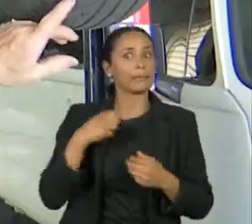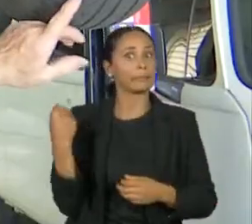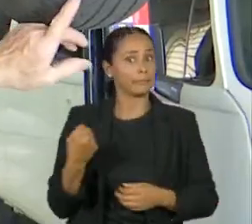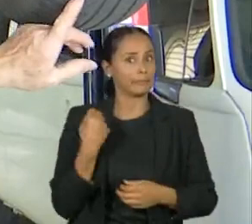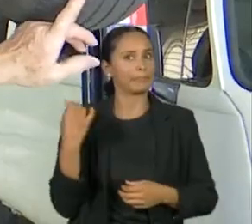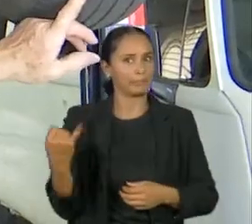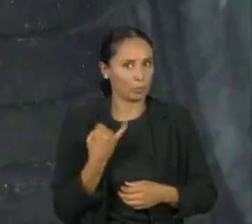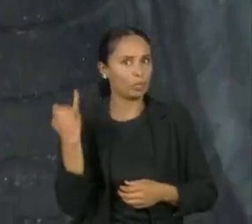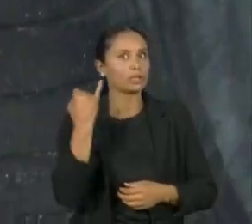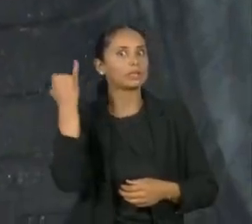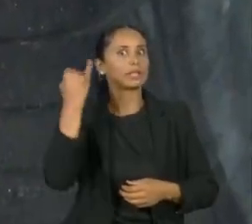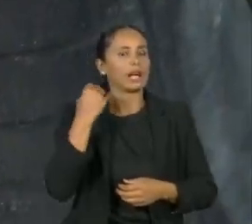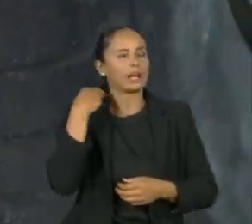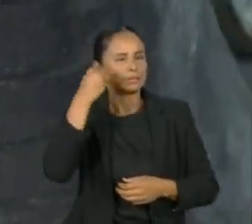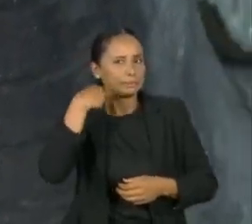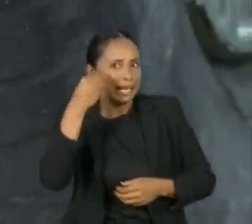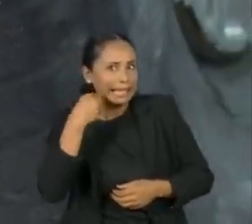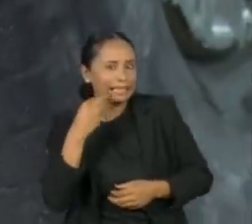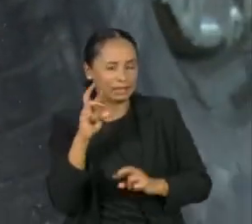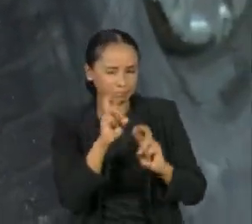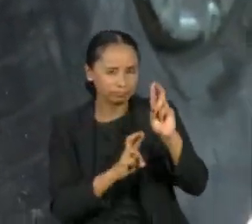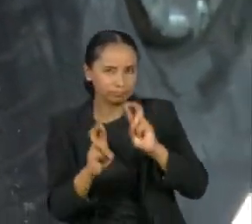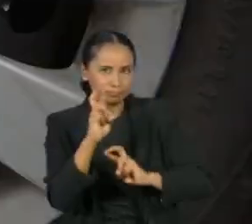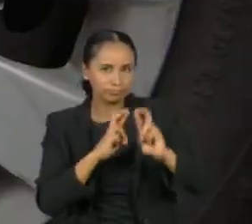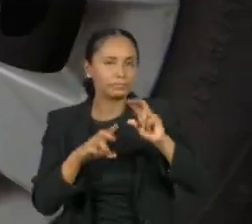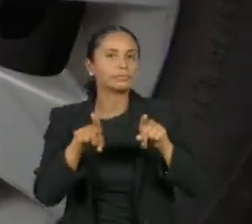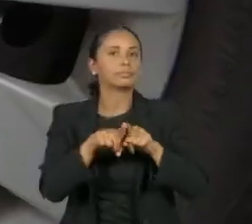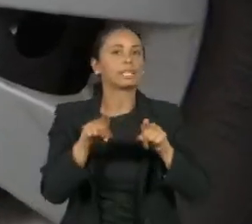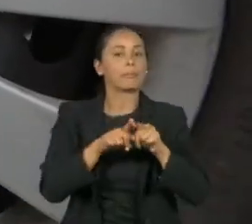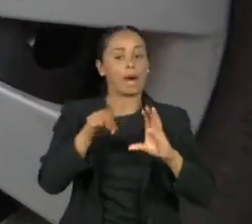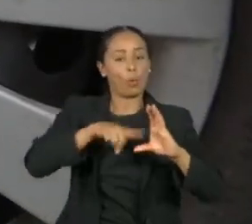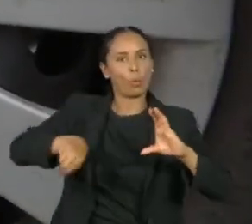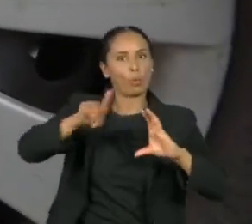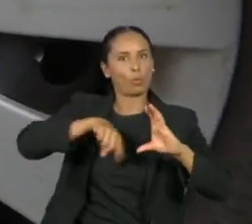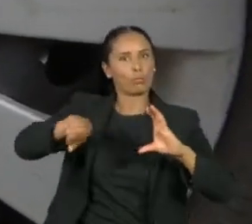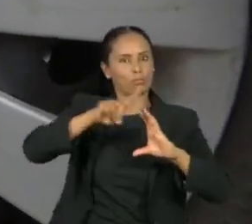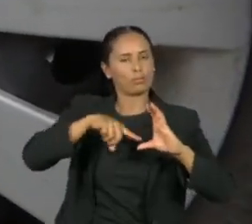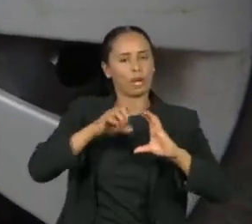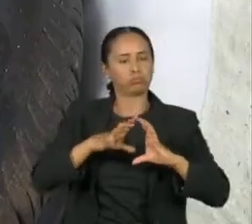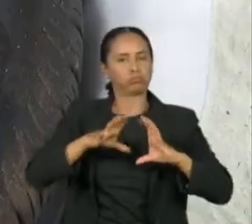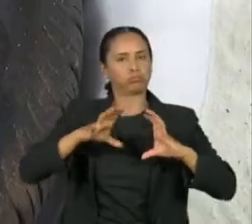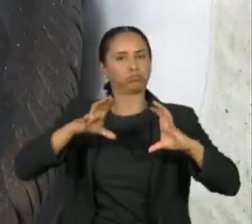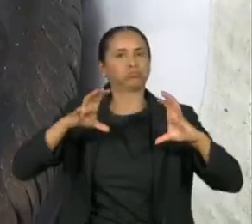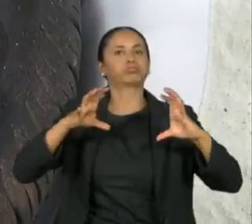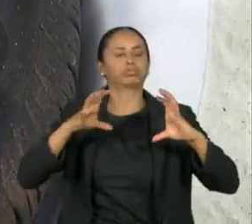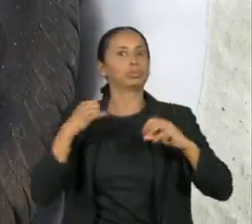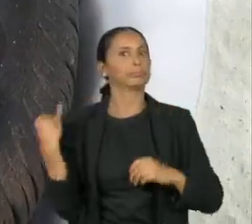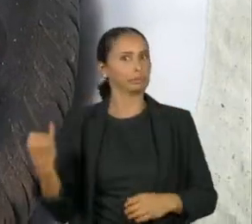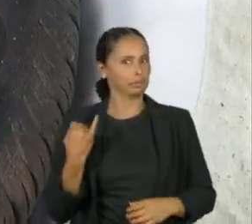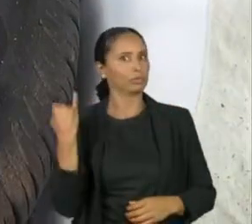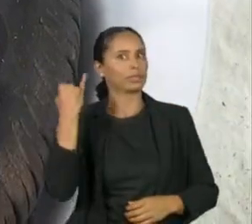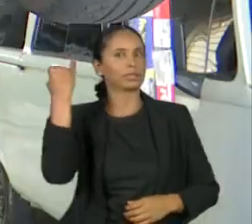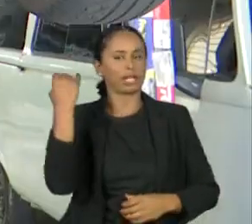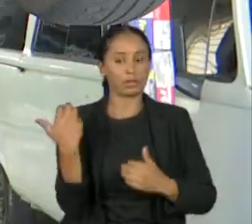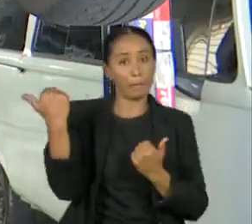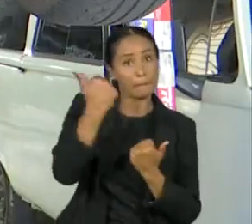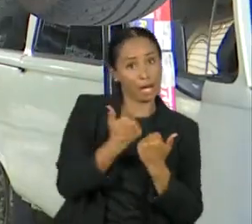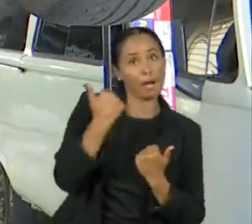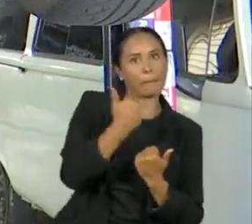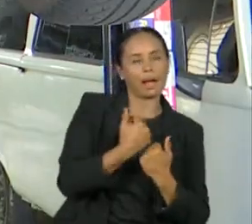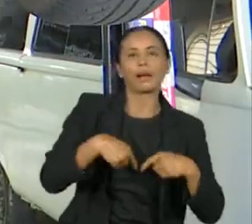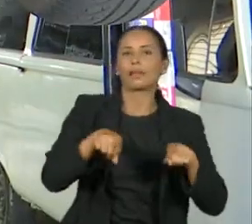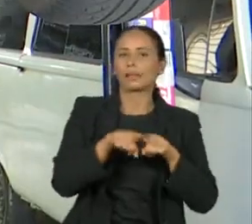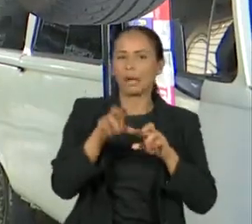para a checagem. Não esqueça de conferir o estado dos pneus e calibrá-los, inclusive o estepe. Deixar de lado